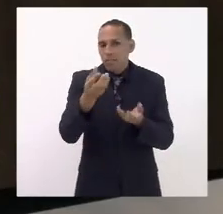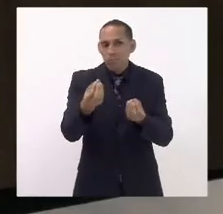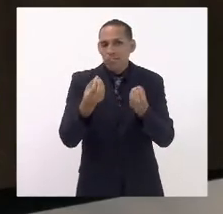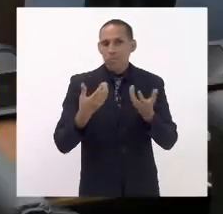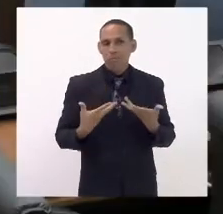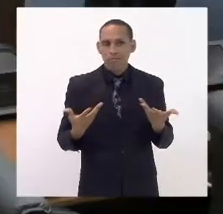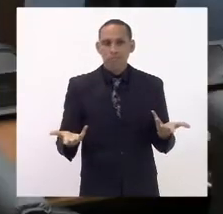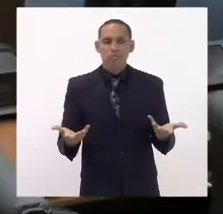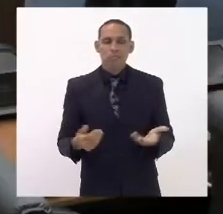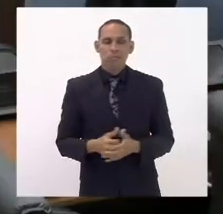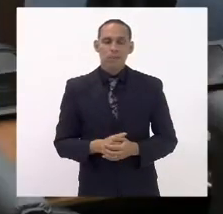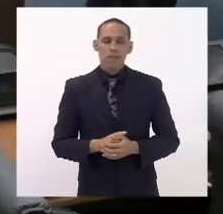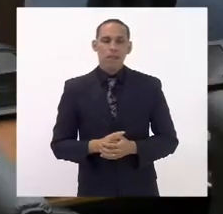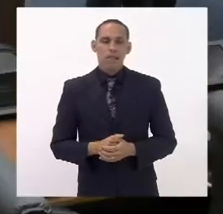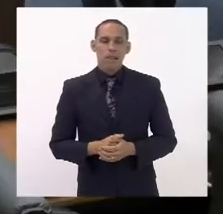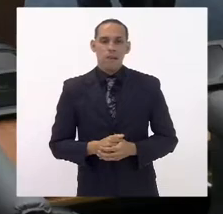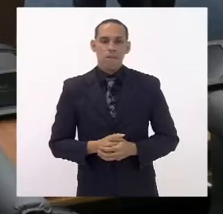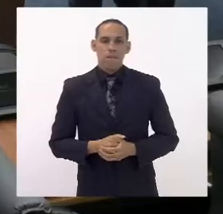de trazer.